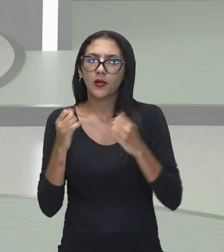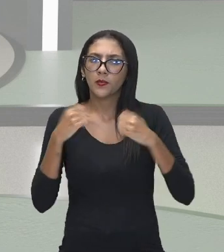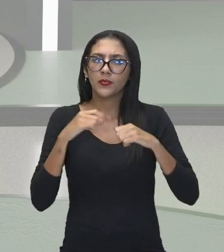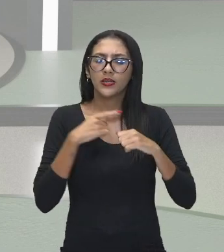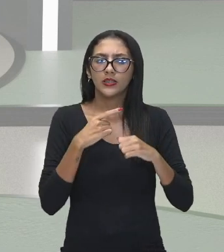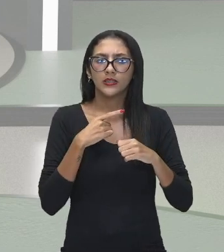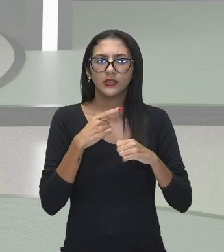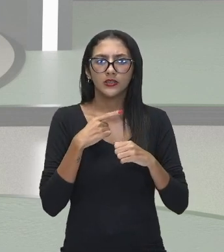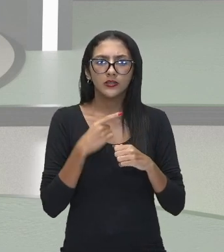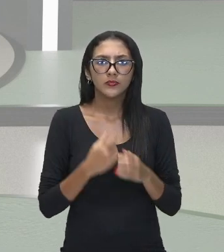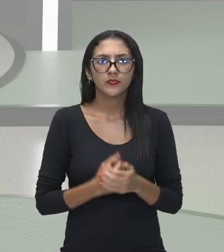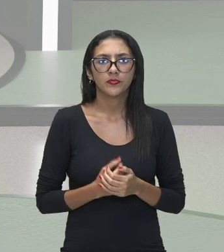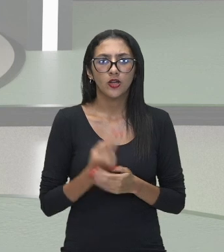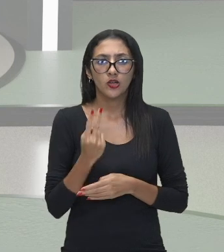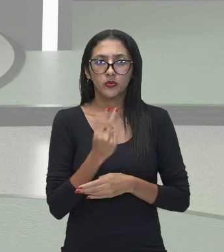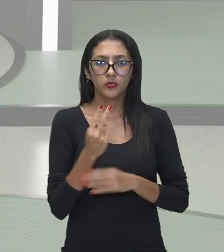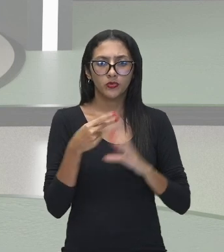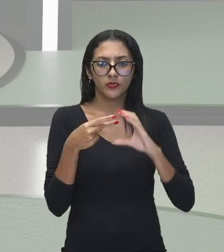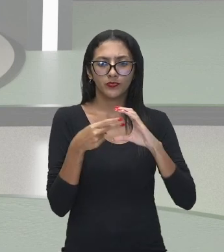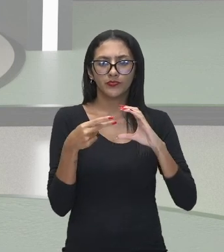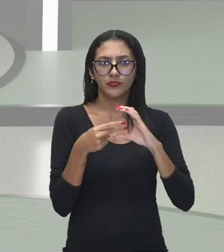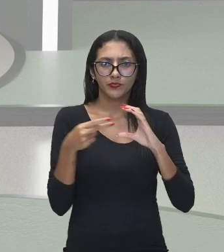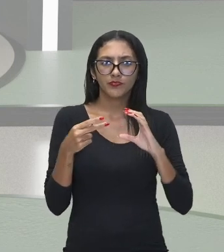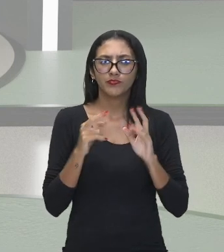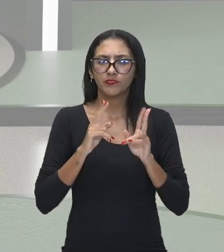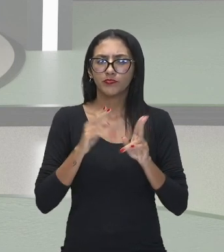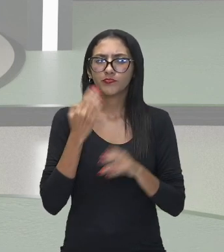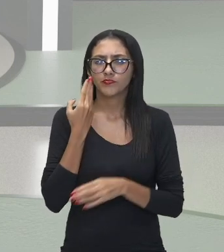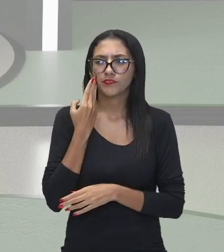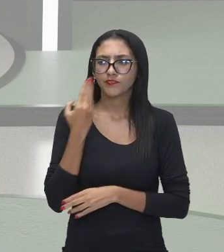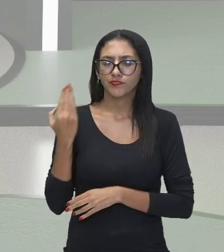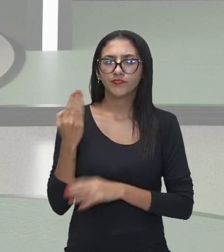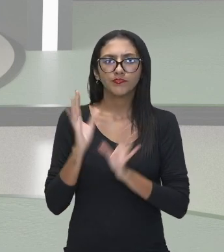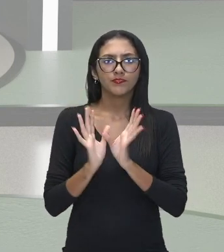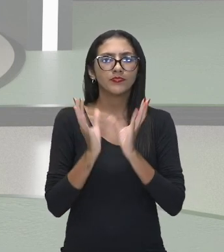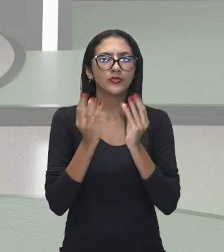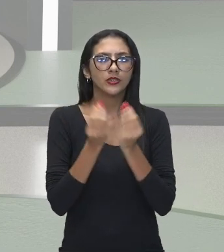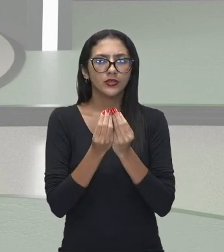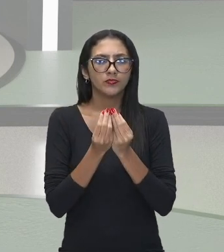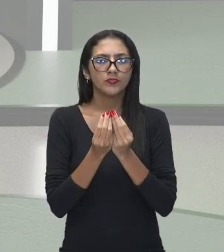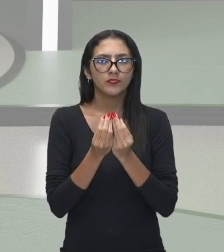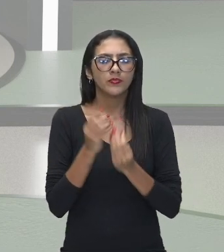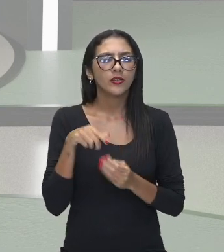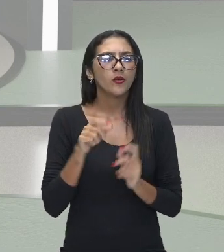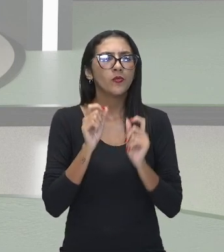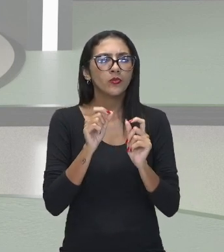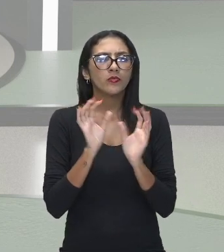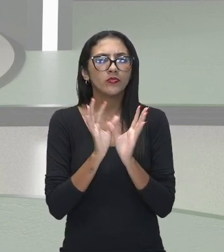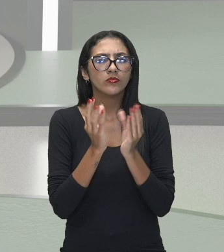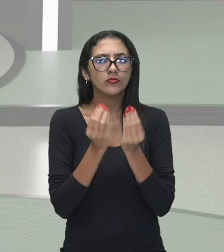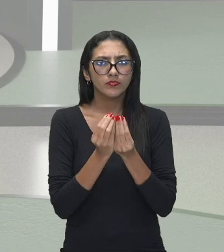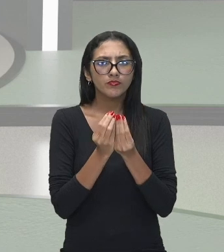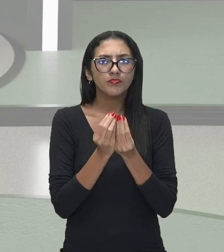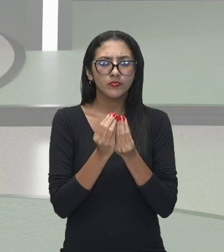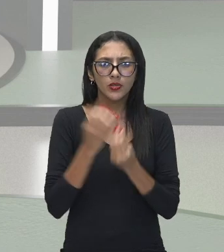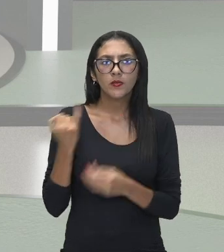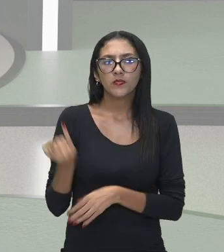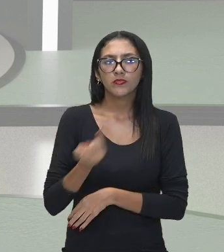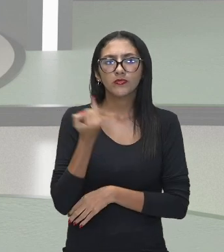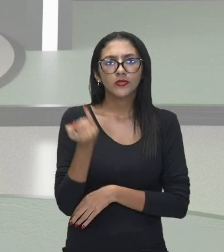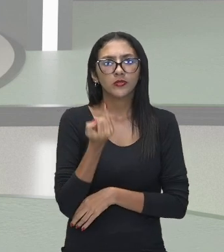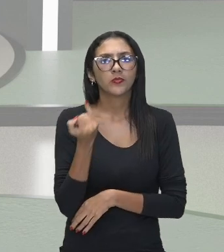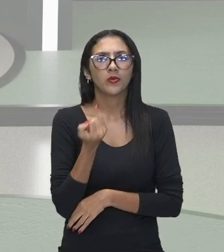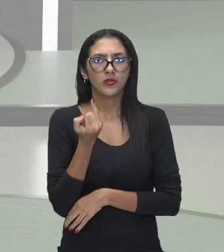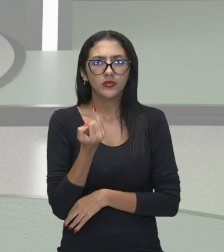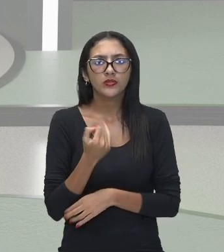duplas ligações, como nós temos aqui nesse composto. Que esse composto aqui, ele é um alcadieno muito importante, ele